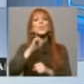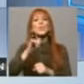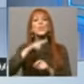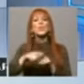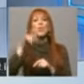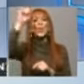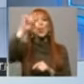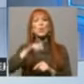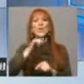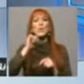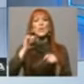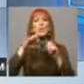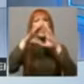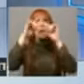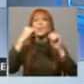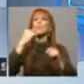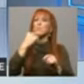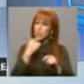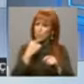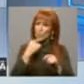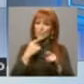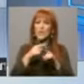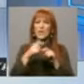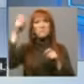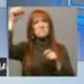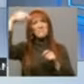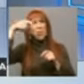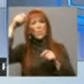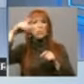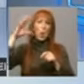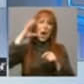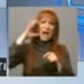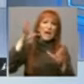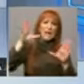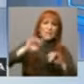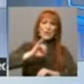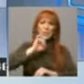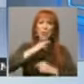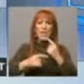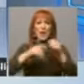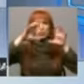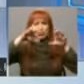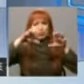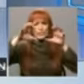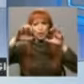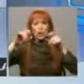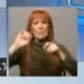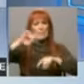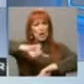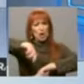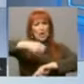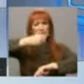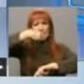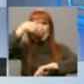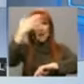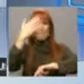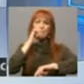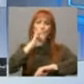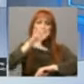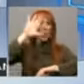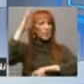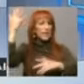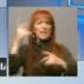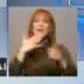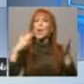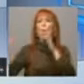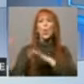um dia de períodos de céu muito nublado, com mais abertas para a tarde, ainda pode haver alguma precipitação nas primeiras horas da manhã. De resto, o